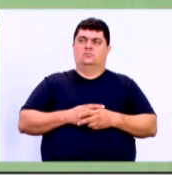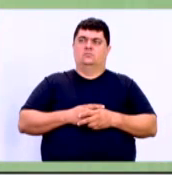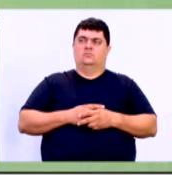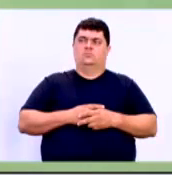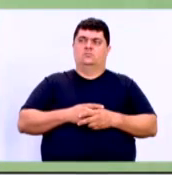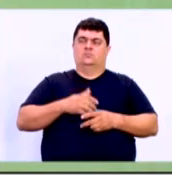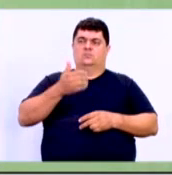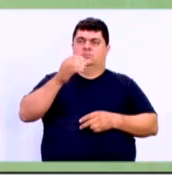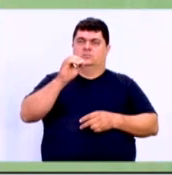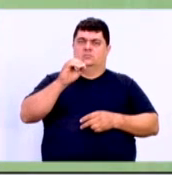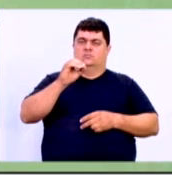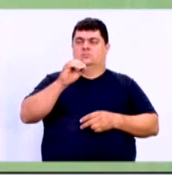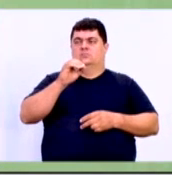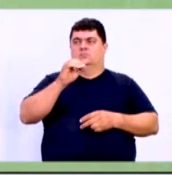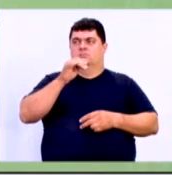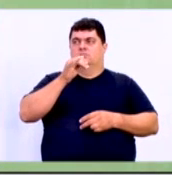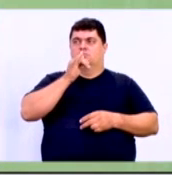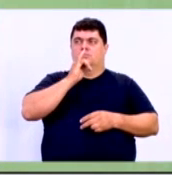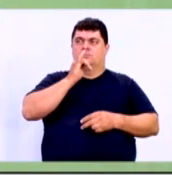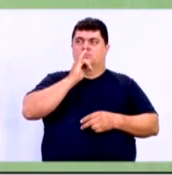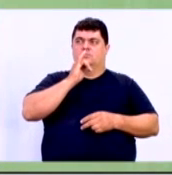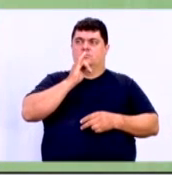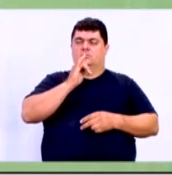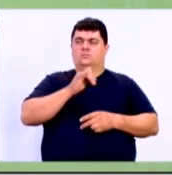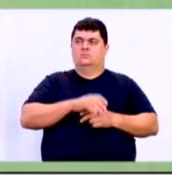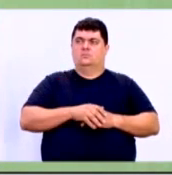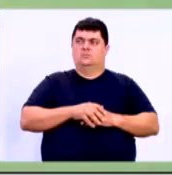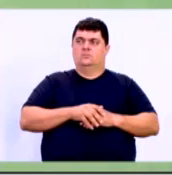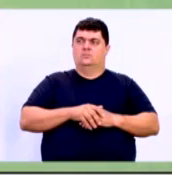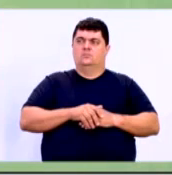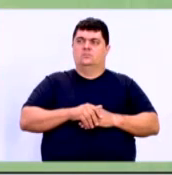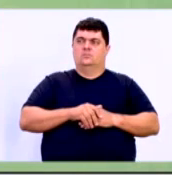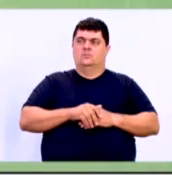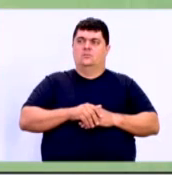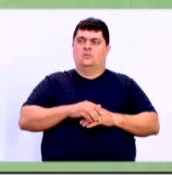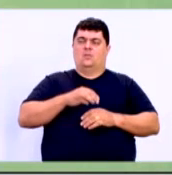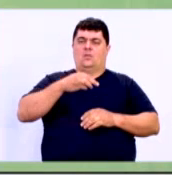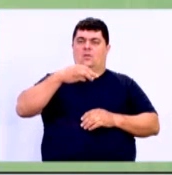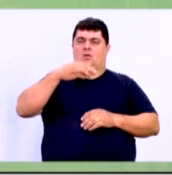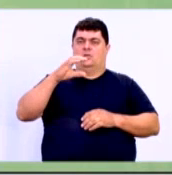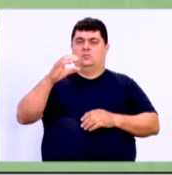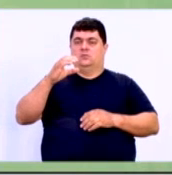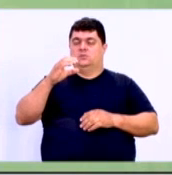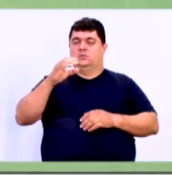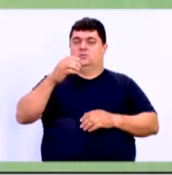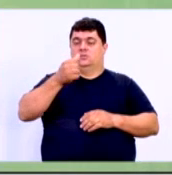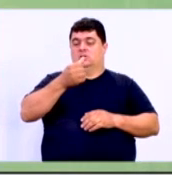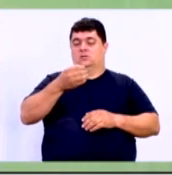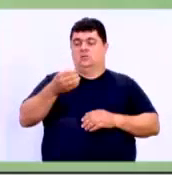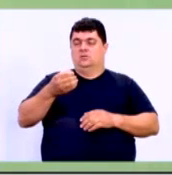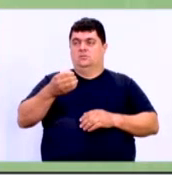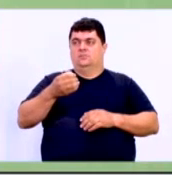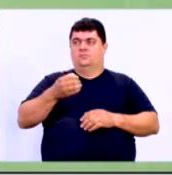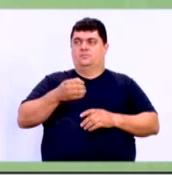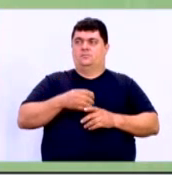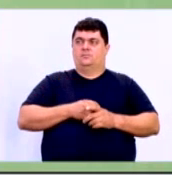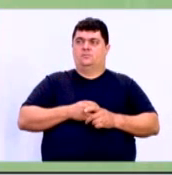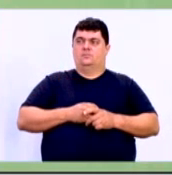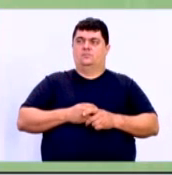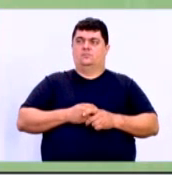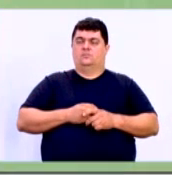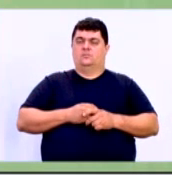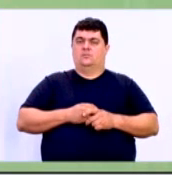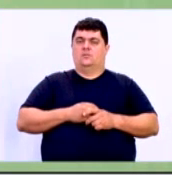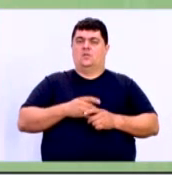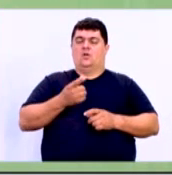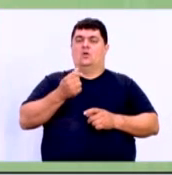não me recordo, que deu margem de contribuição 60. Vamos lá, os